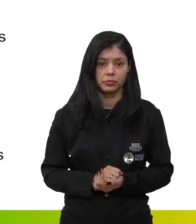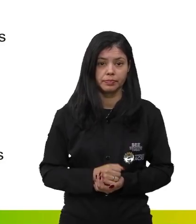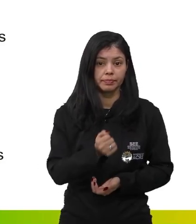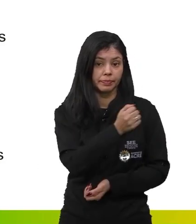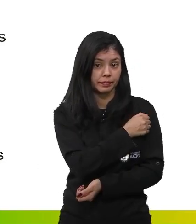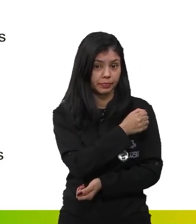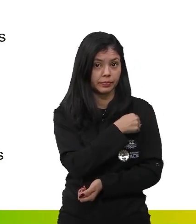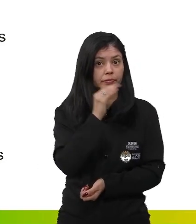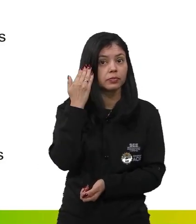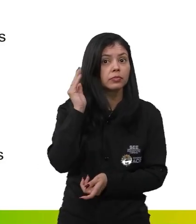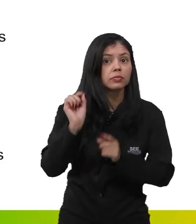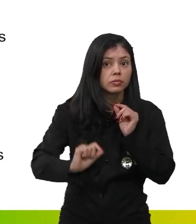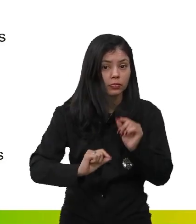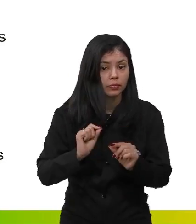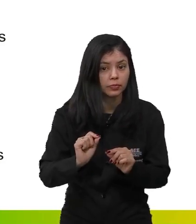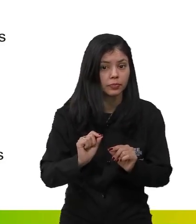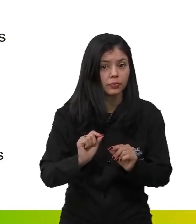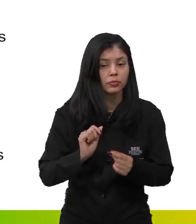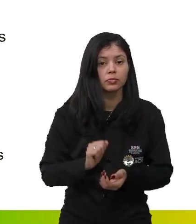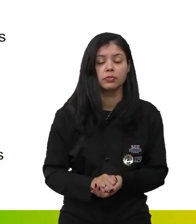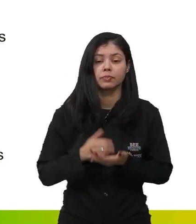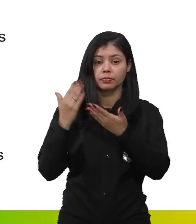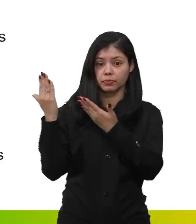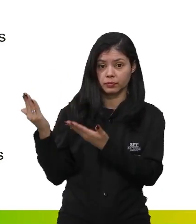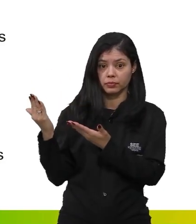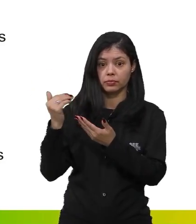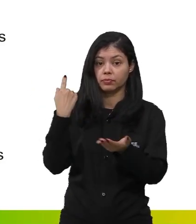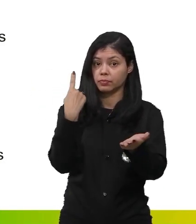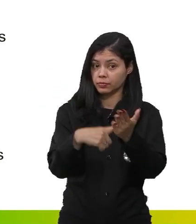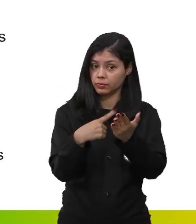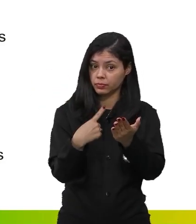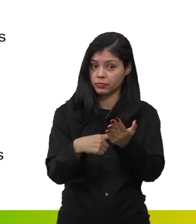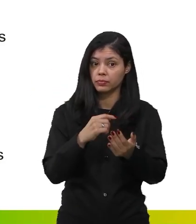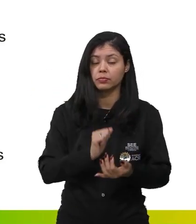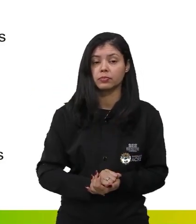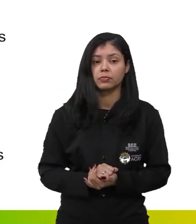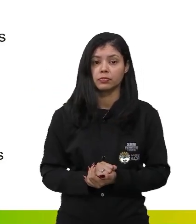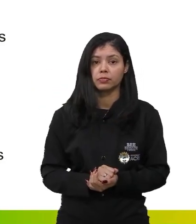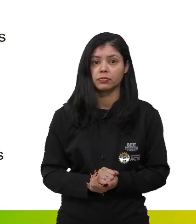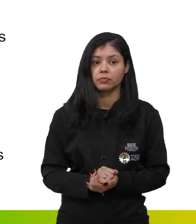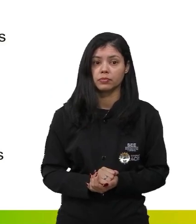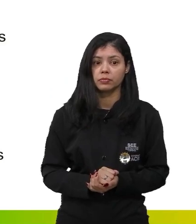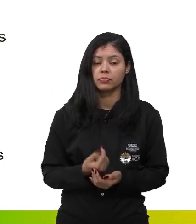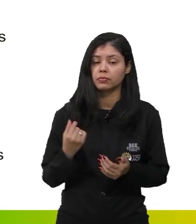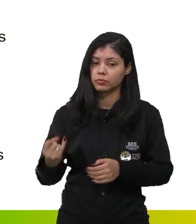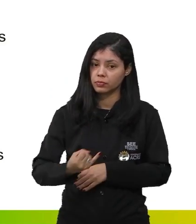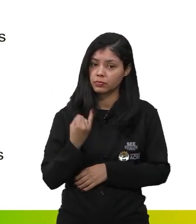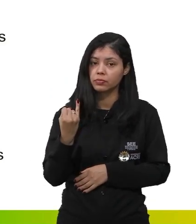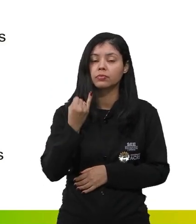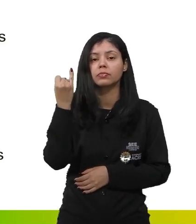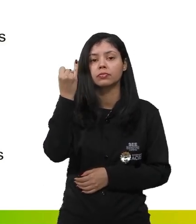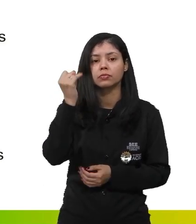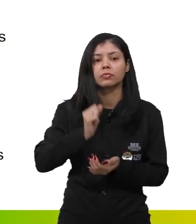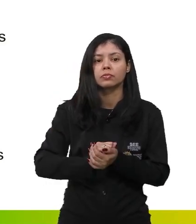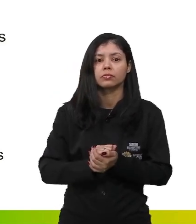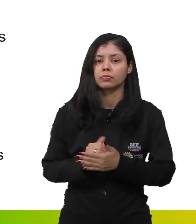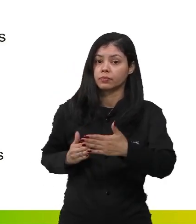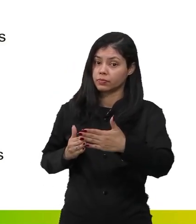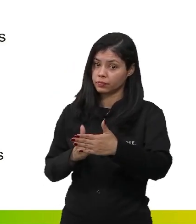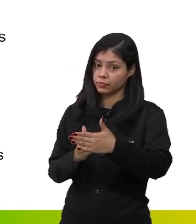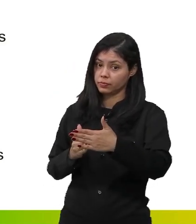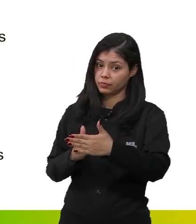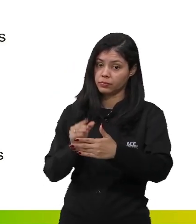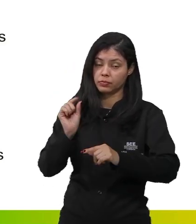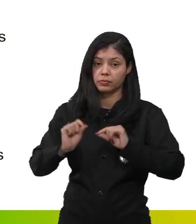Alunos, entendam o seguinte. Esses acordos aí, eles eram fundamentais para